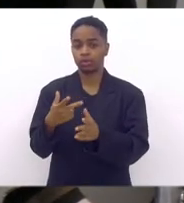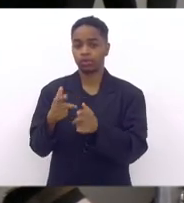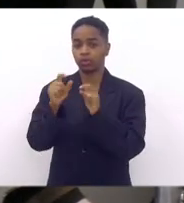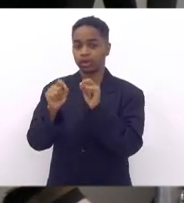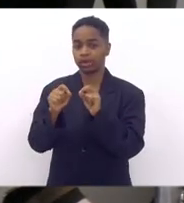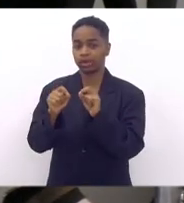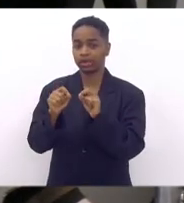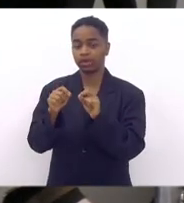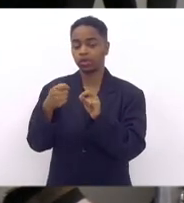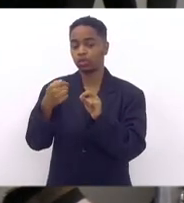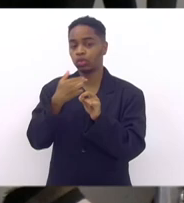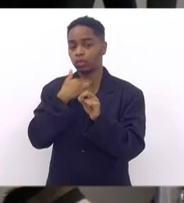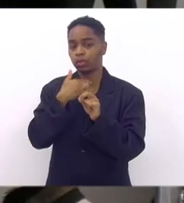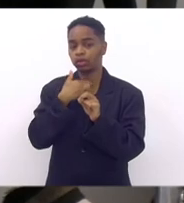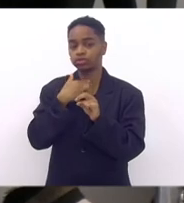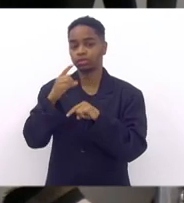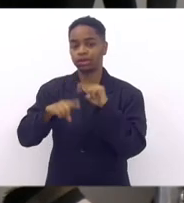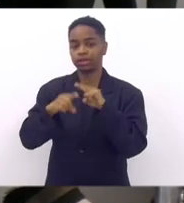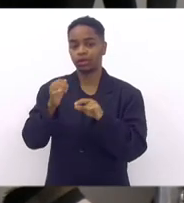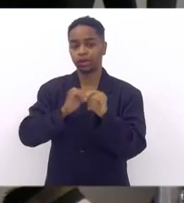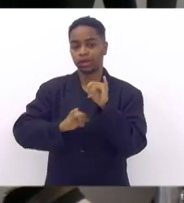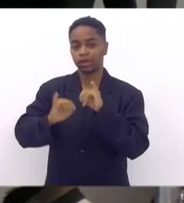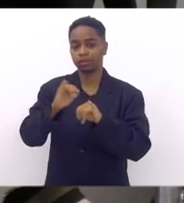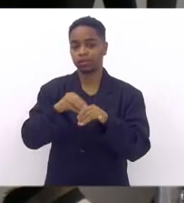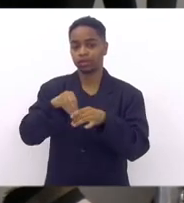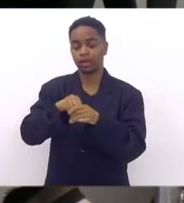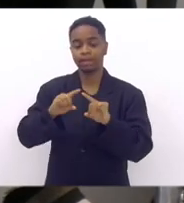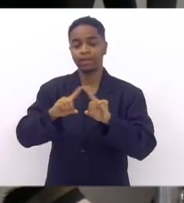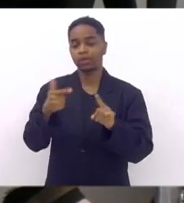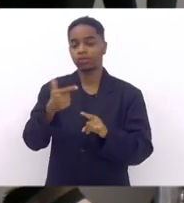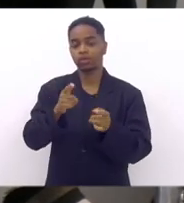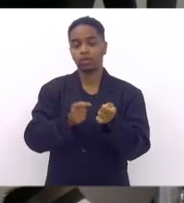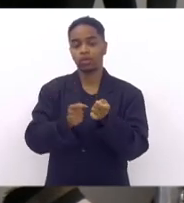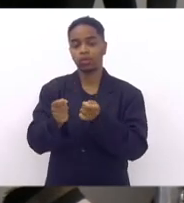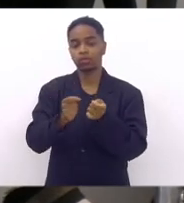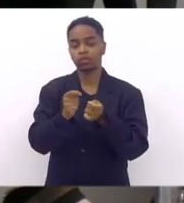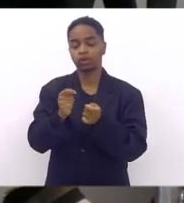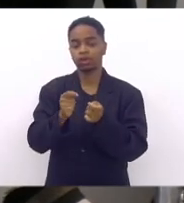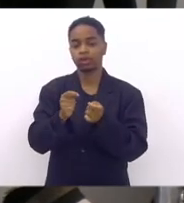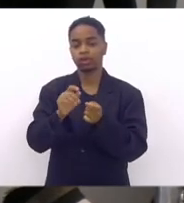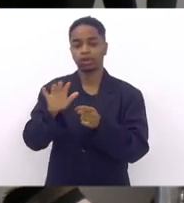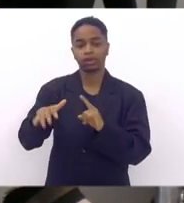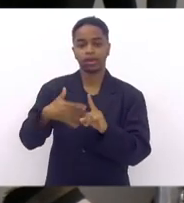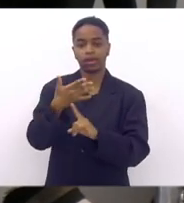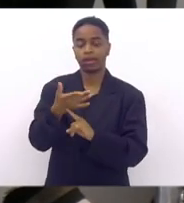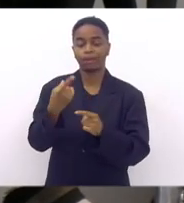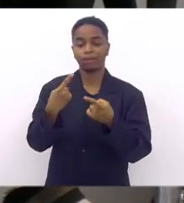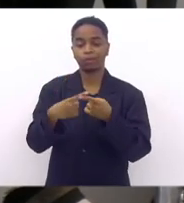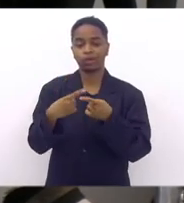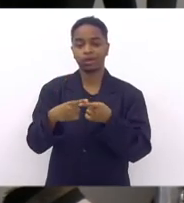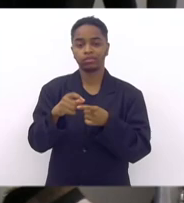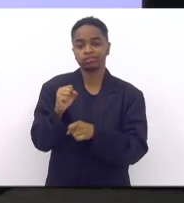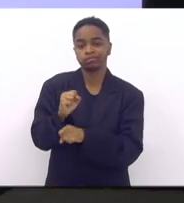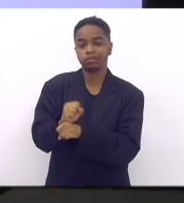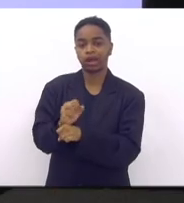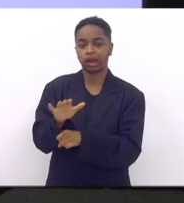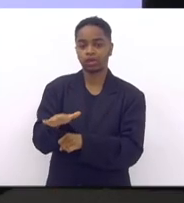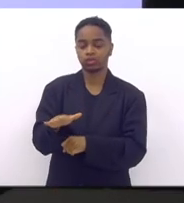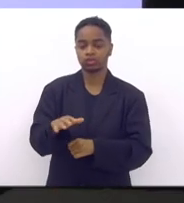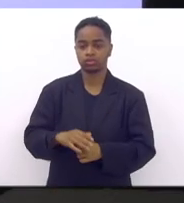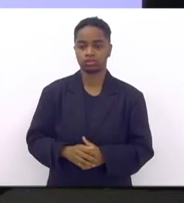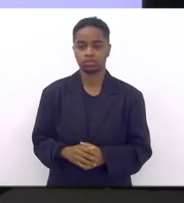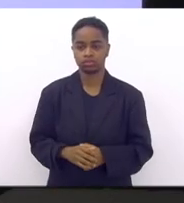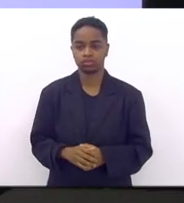químico ou óleo bordo mas eles também não TM nenhum Controle Ambiental porque eles não têm nenhuma atividade estão ali parados né O que a gente tem é